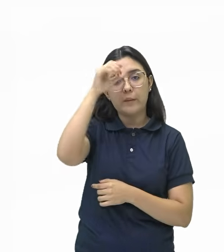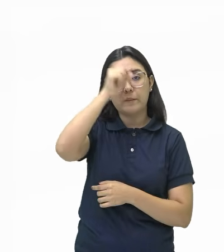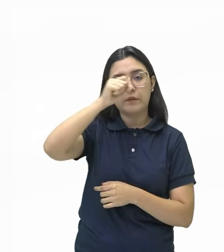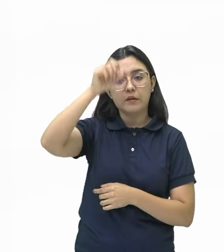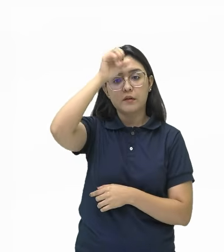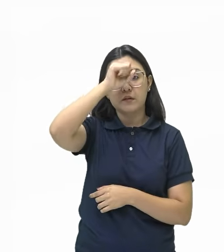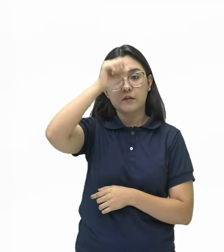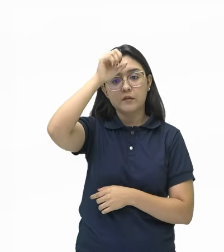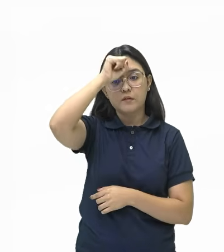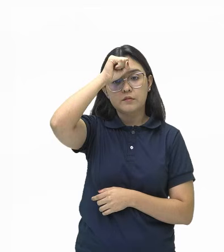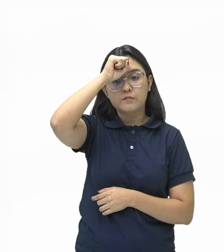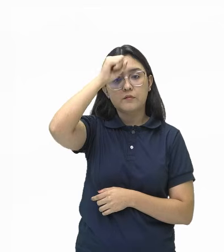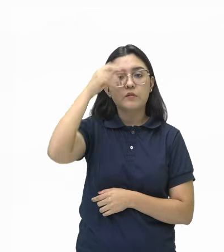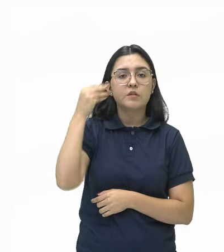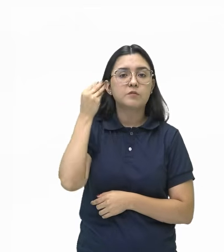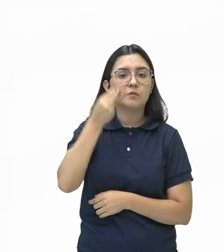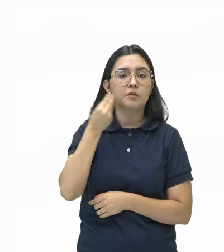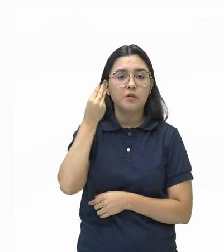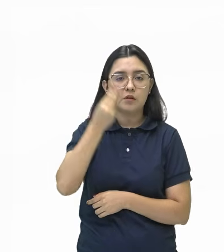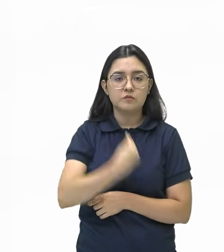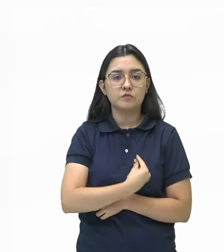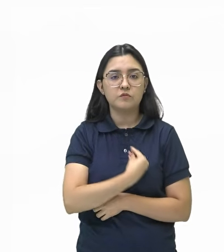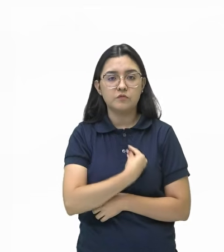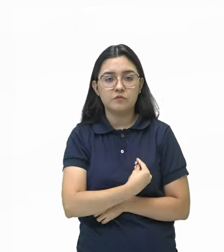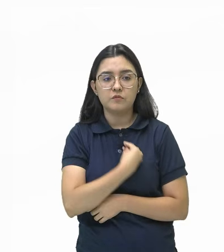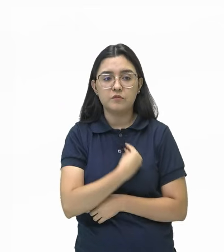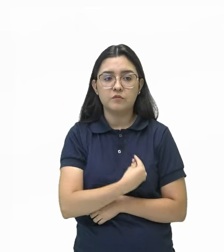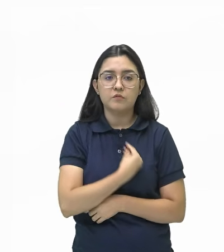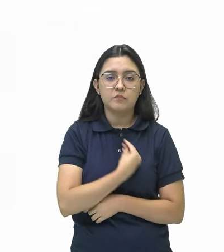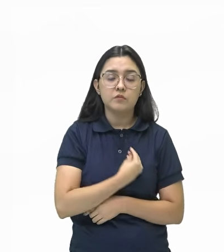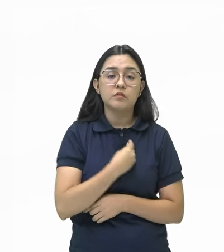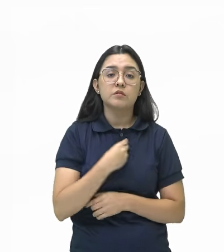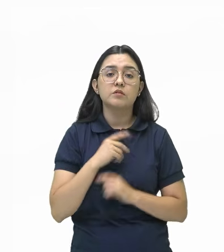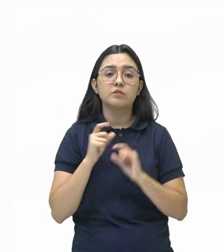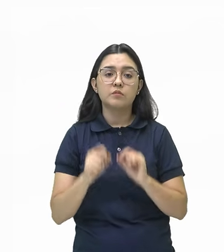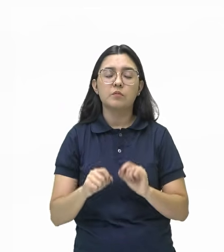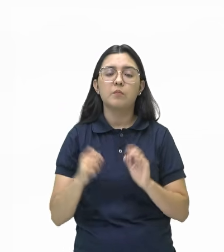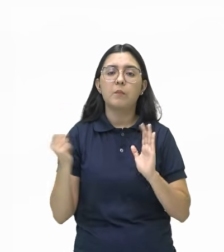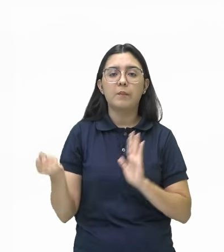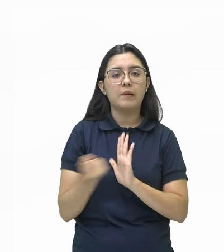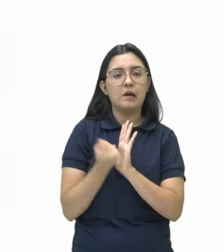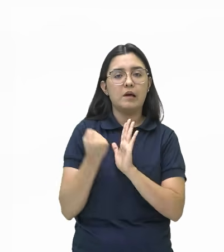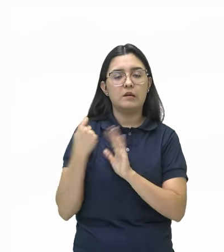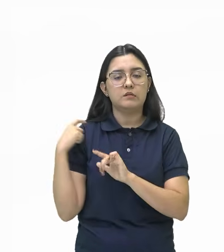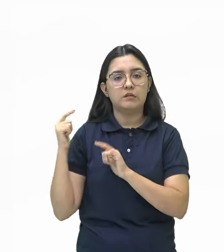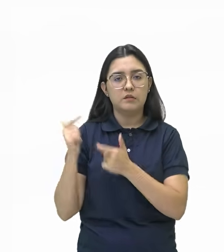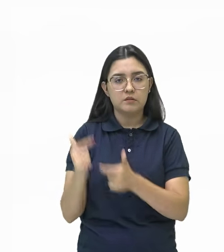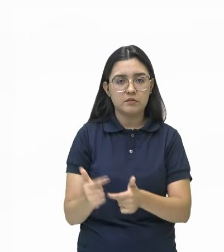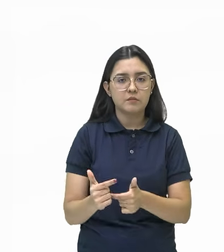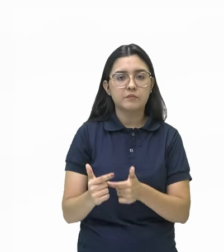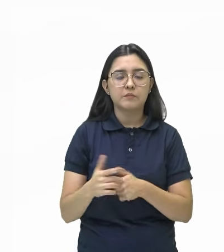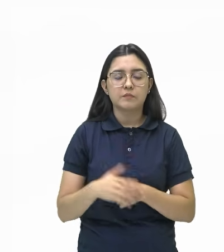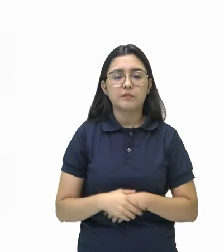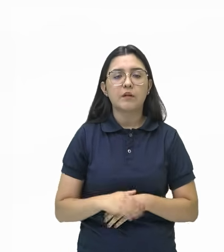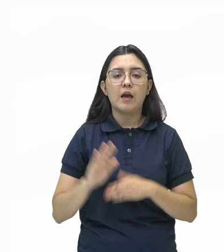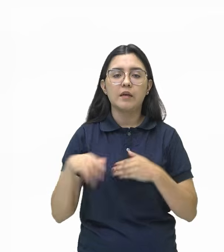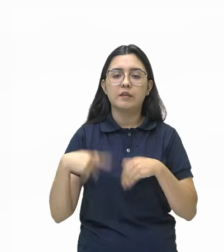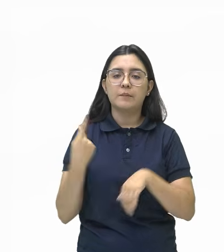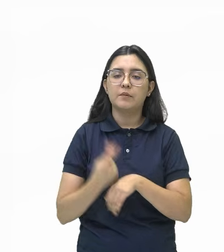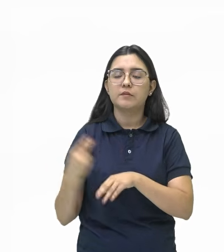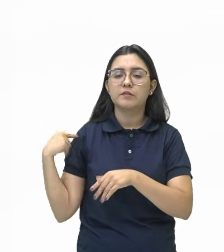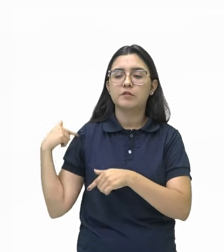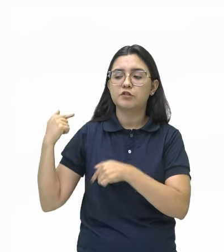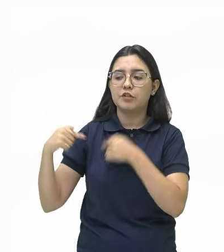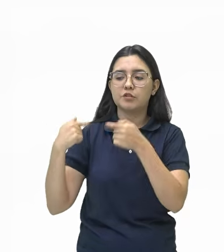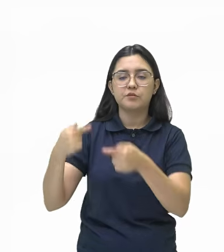isso, eles vão vivenciando isso, e isso marca aquela tradição, né, que vai sendo passada